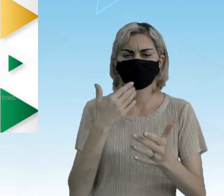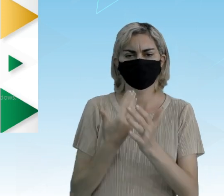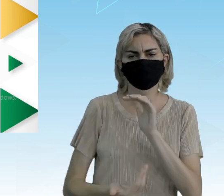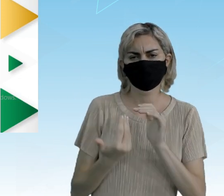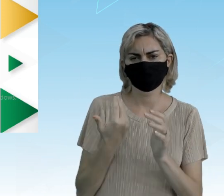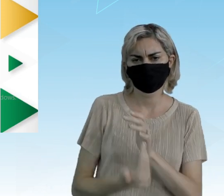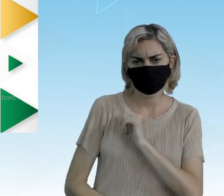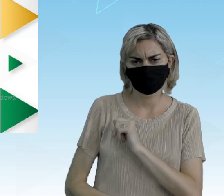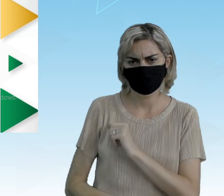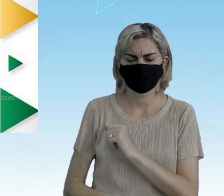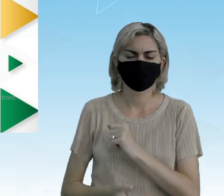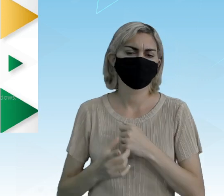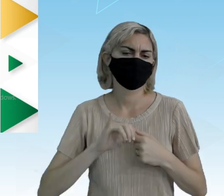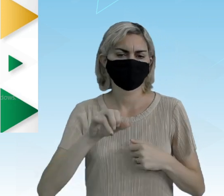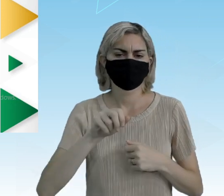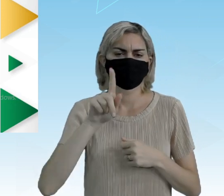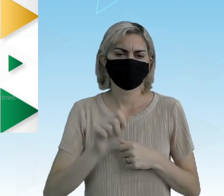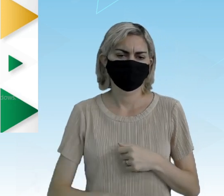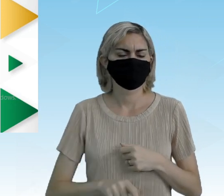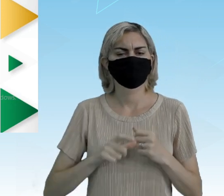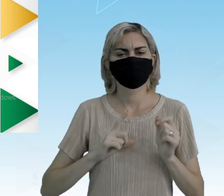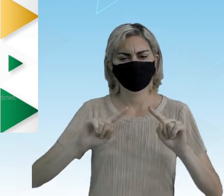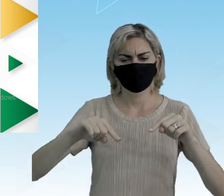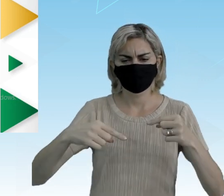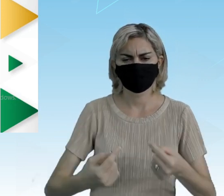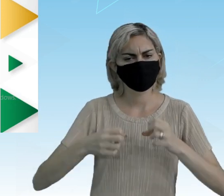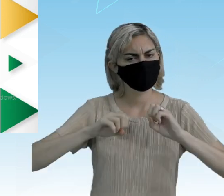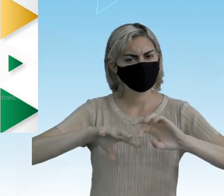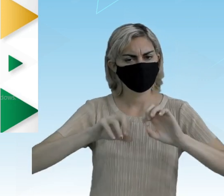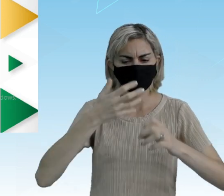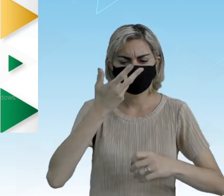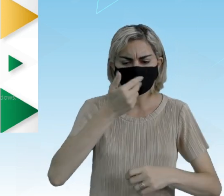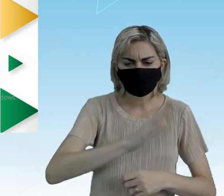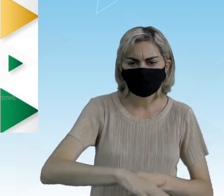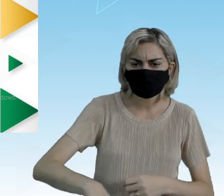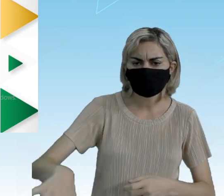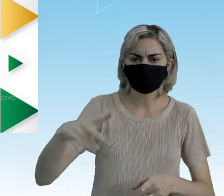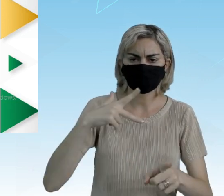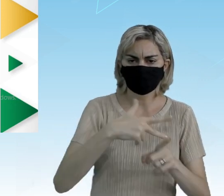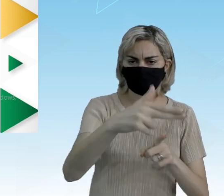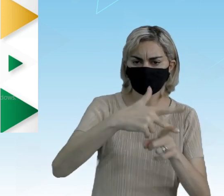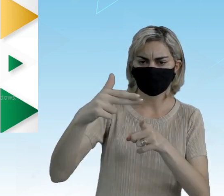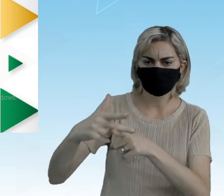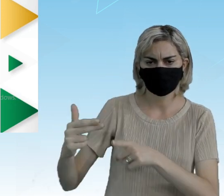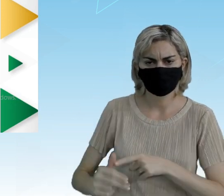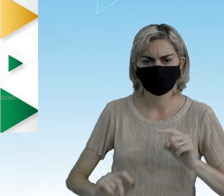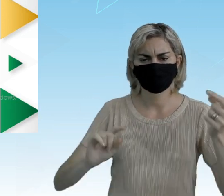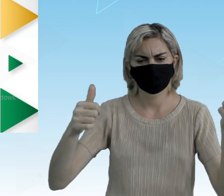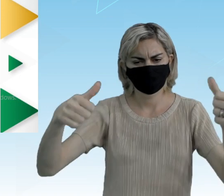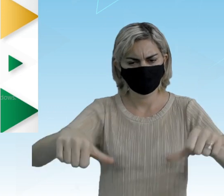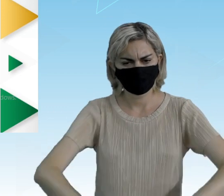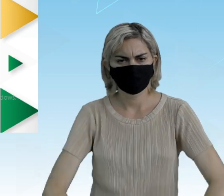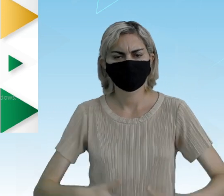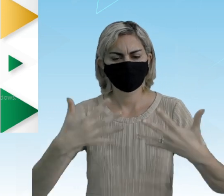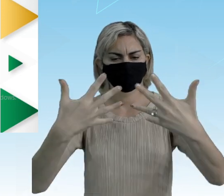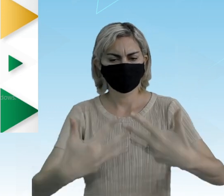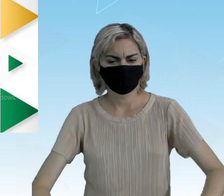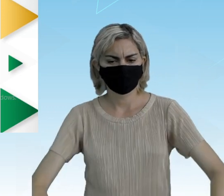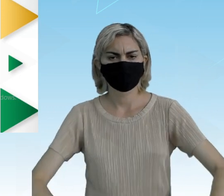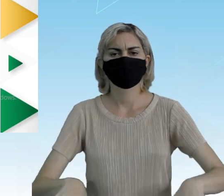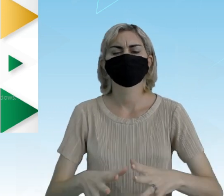perder, tá? Os jogos impõem desafios e ensinam as crianças a encarar vitórias e derrotas com